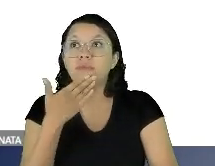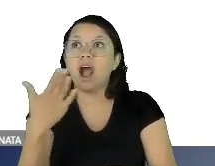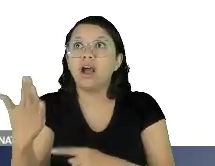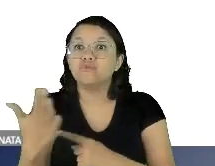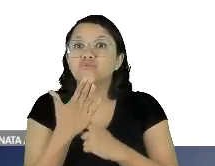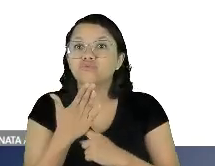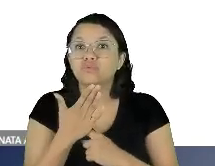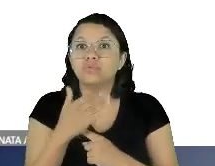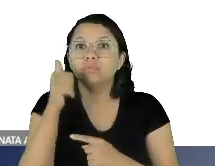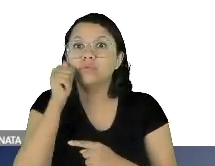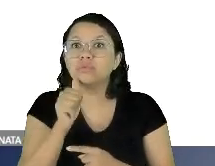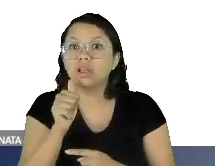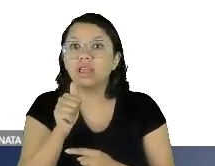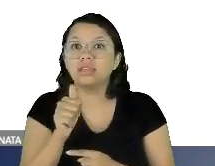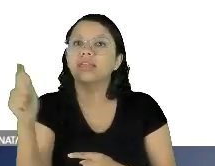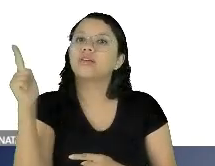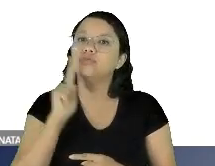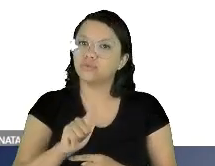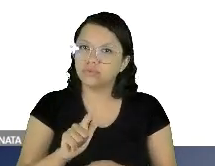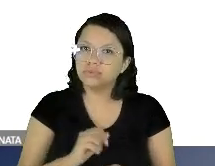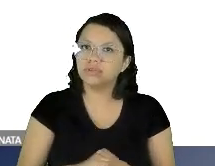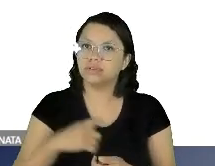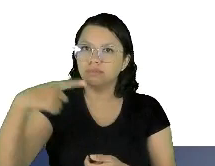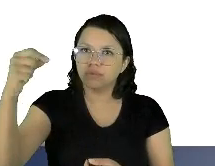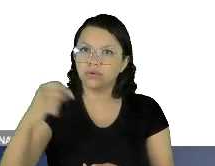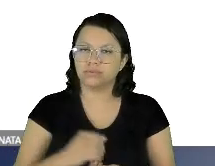que conseguimos sair.